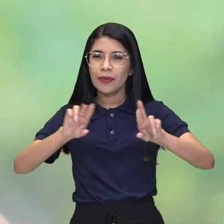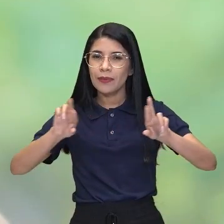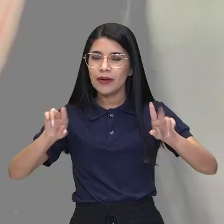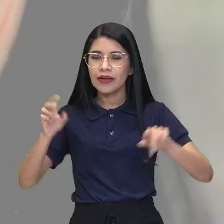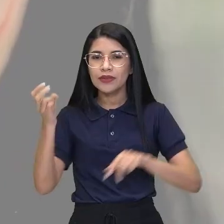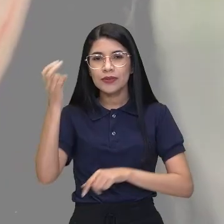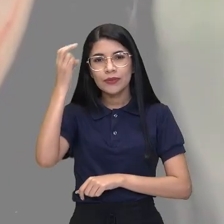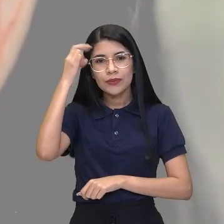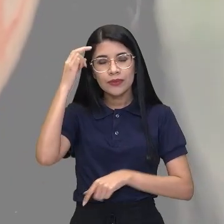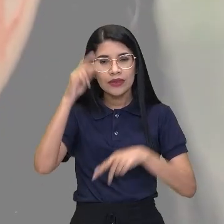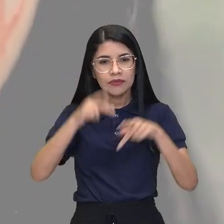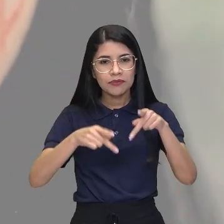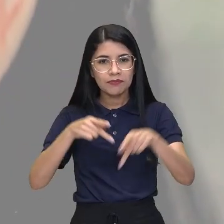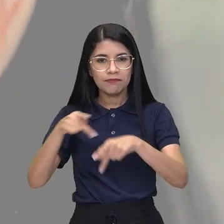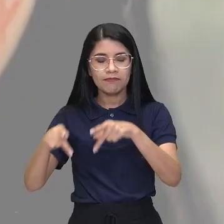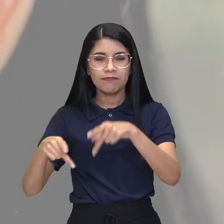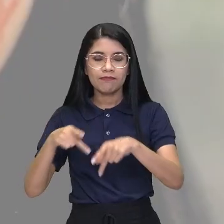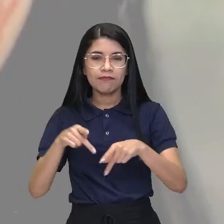de um povo.